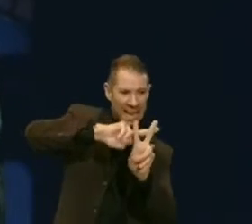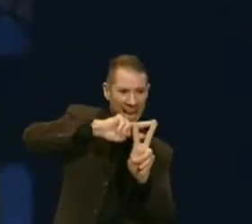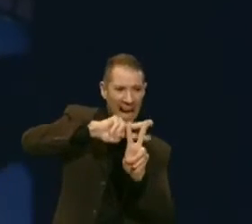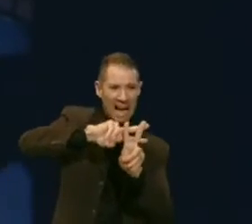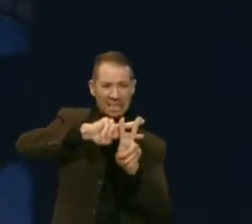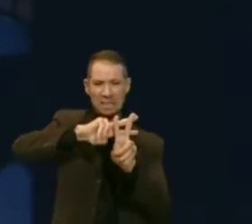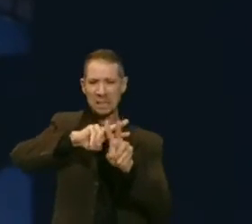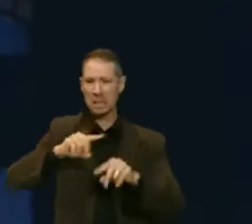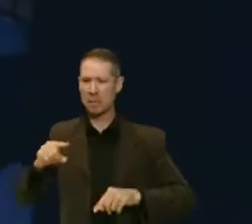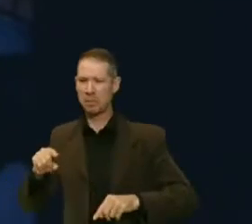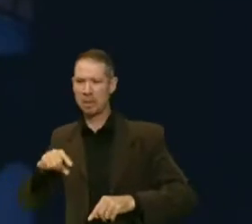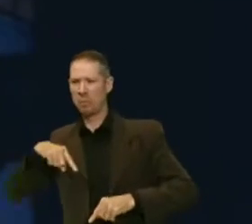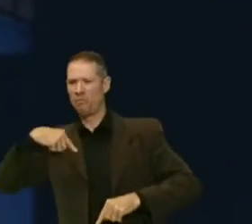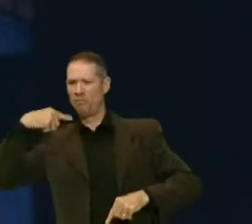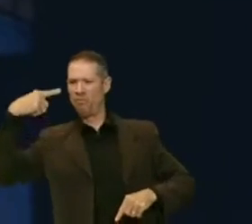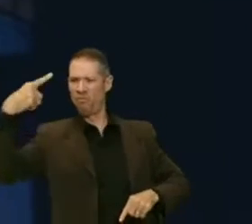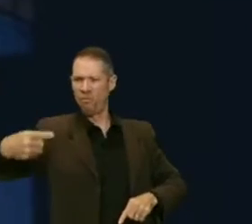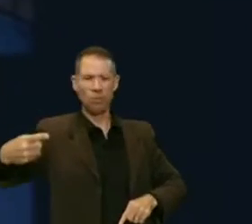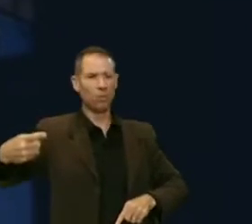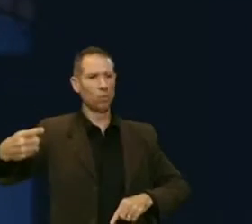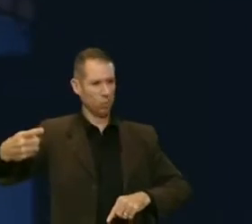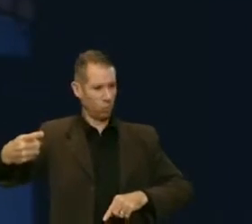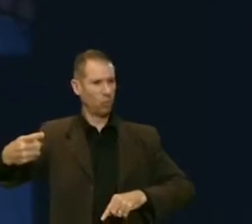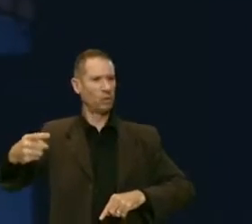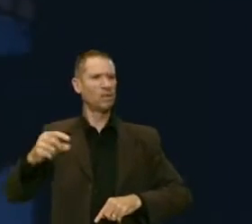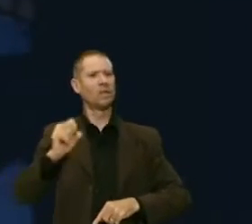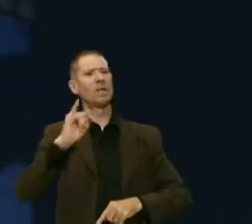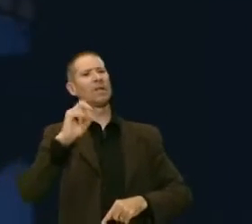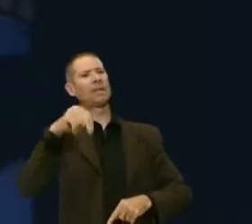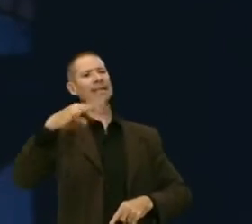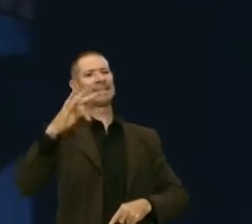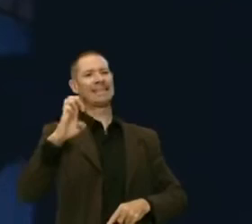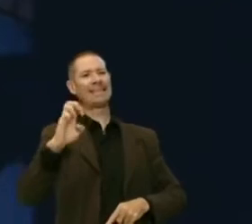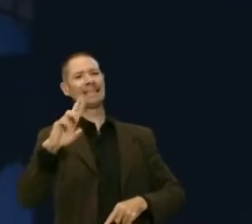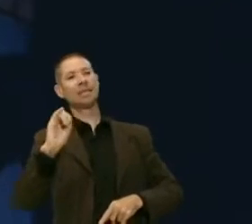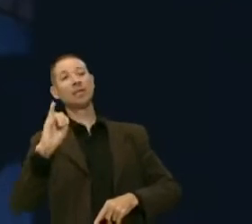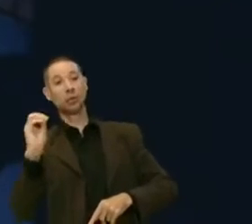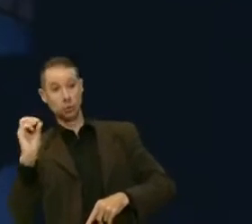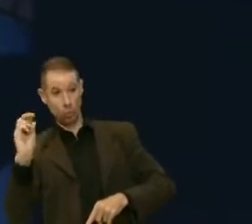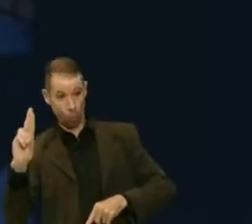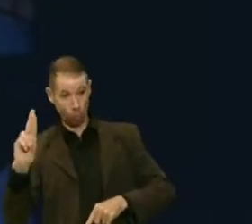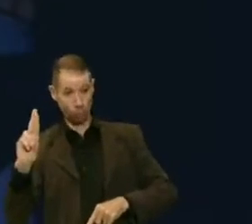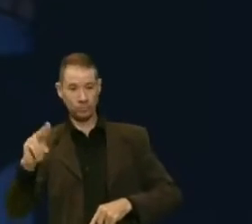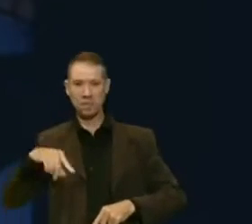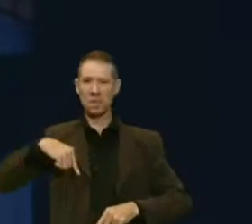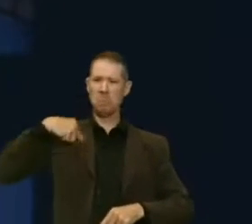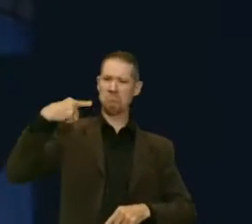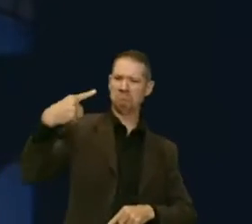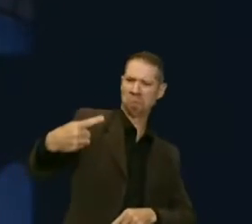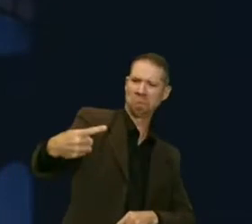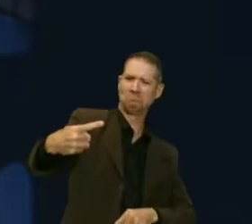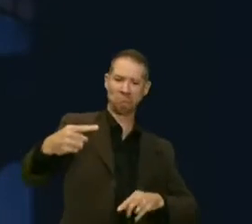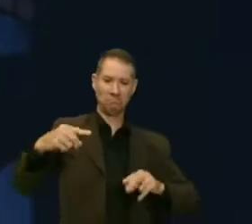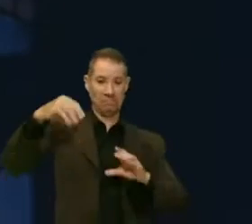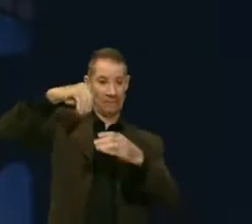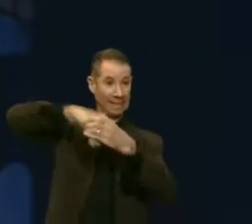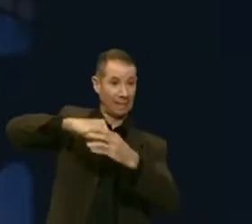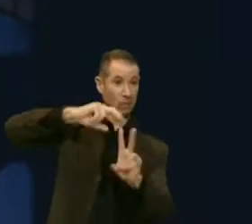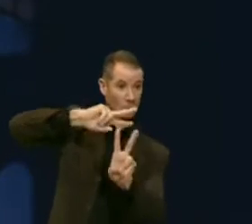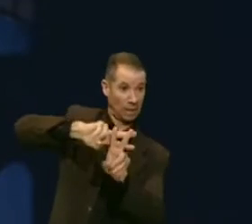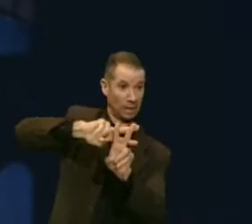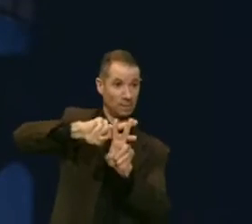palavra. E o cárcere interior, o que era isso? Que lugar era esse? Era um lugar que normalmente ficava